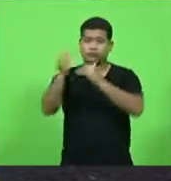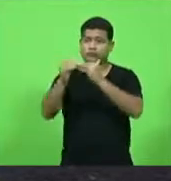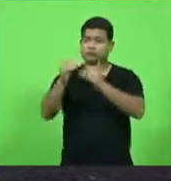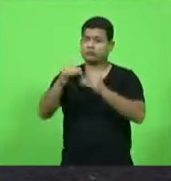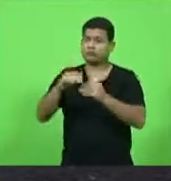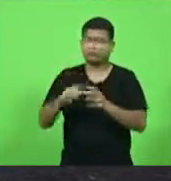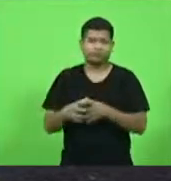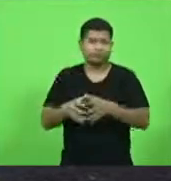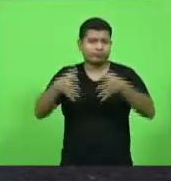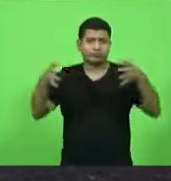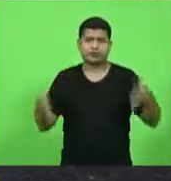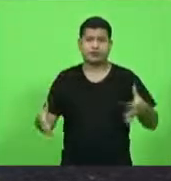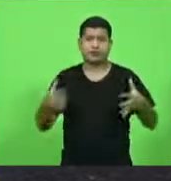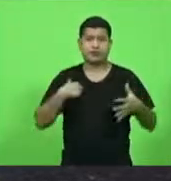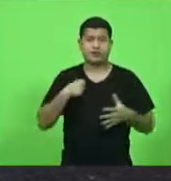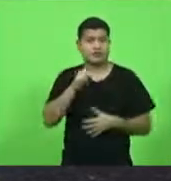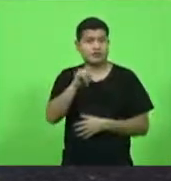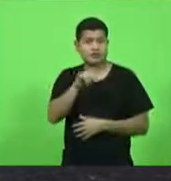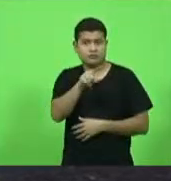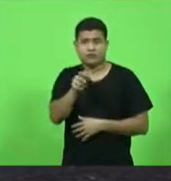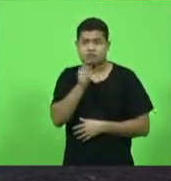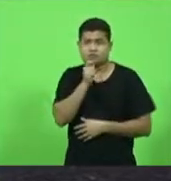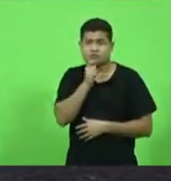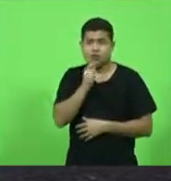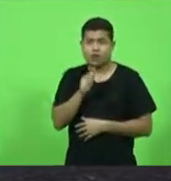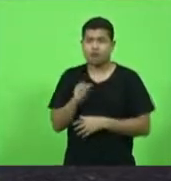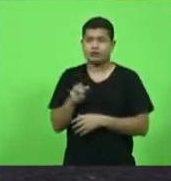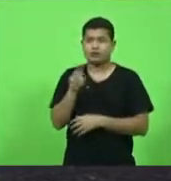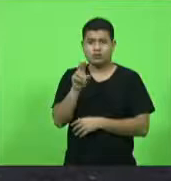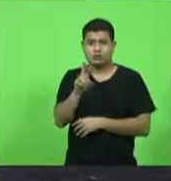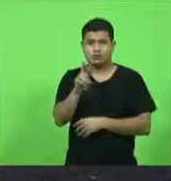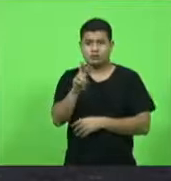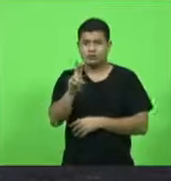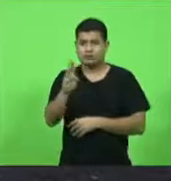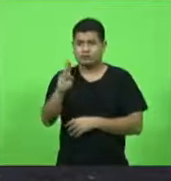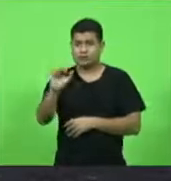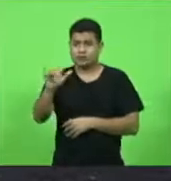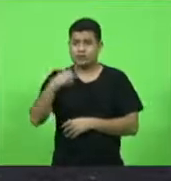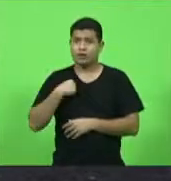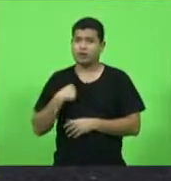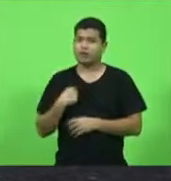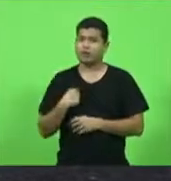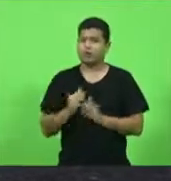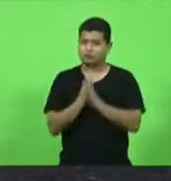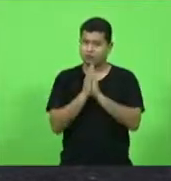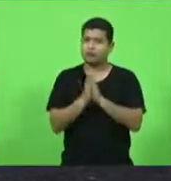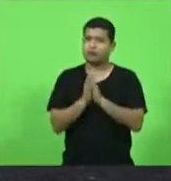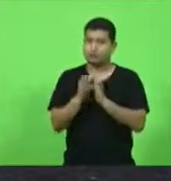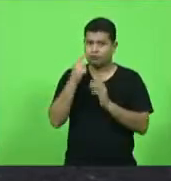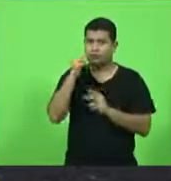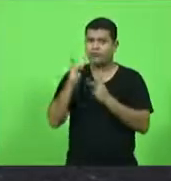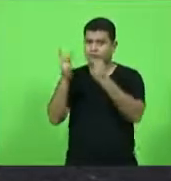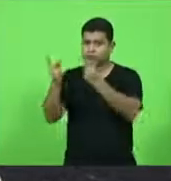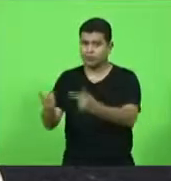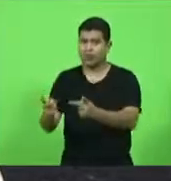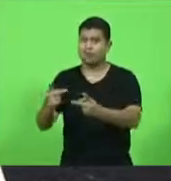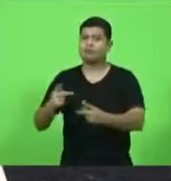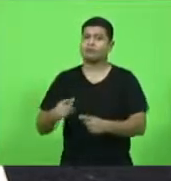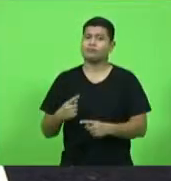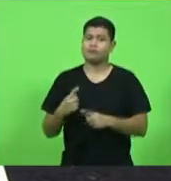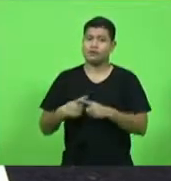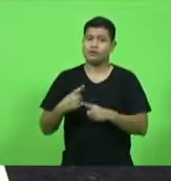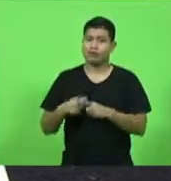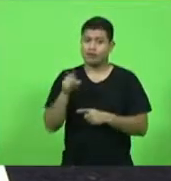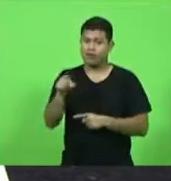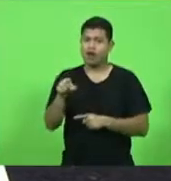gigantesco. Quem não conhece ainda Urubici, por favor, quando assim puder, vai lá conhecer essa cidade, que é uma cidade